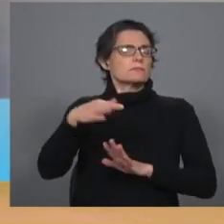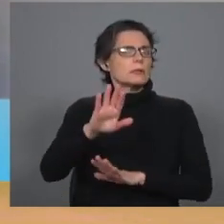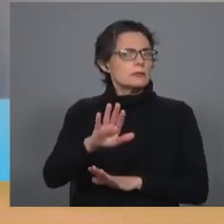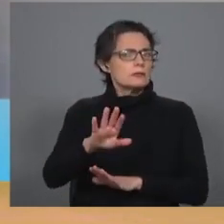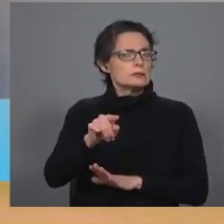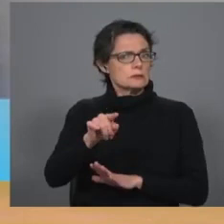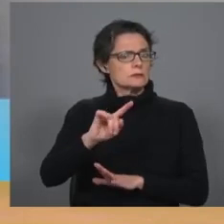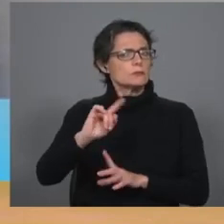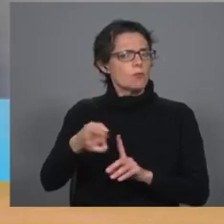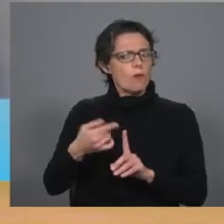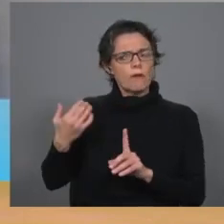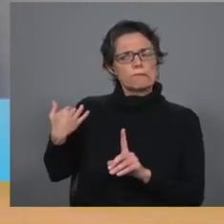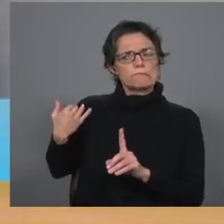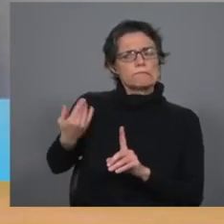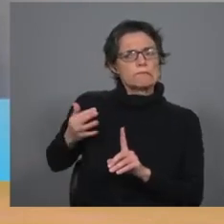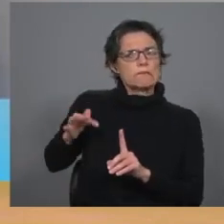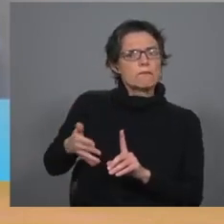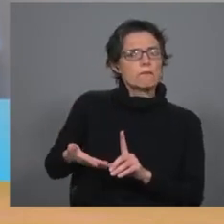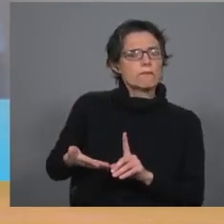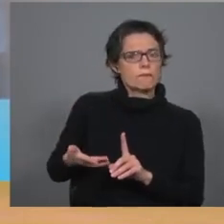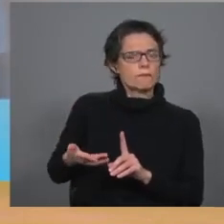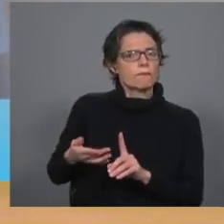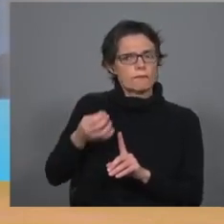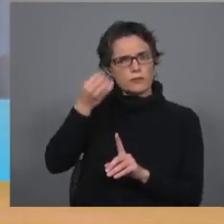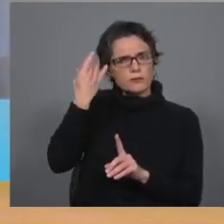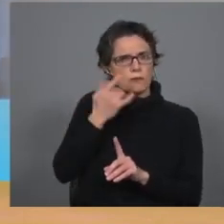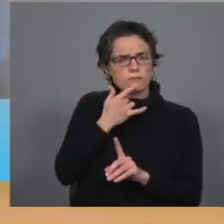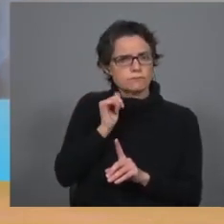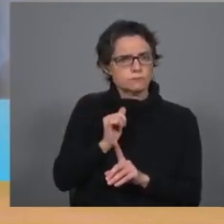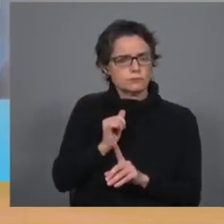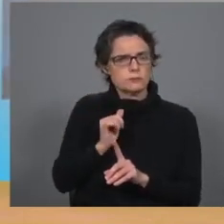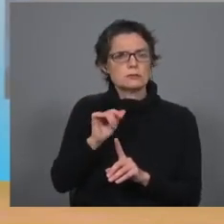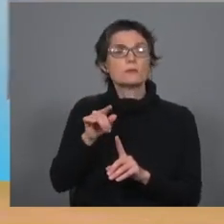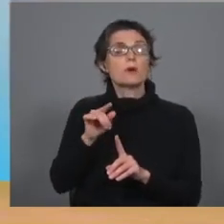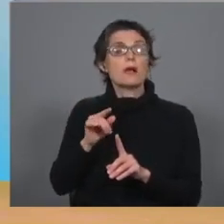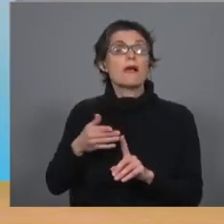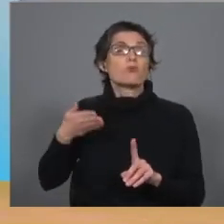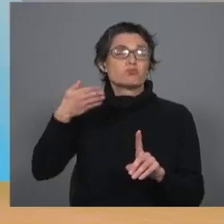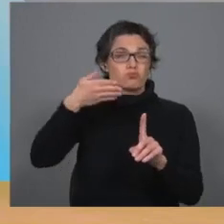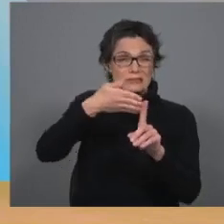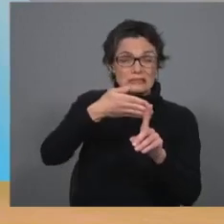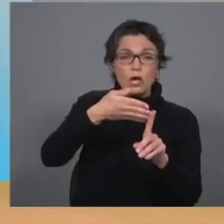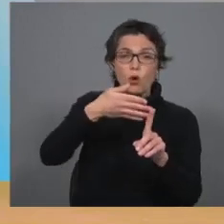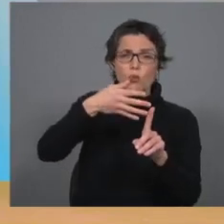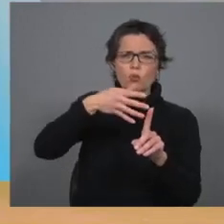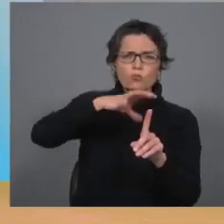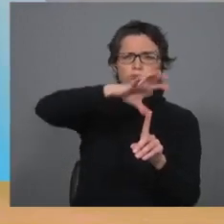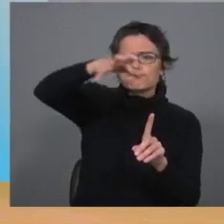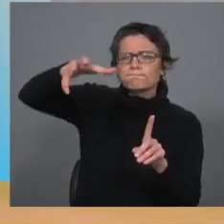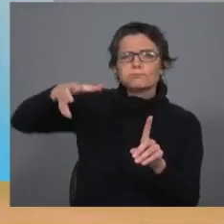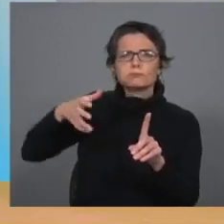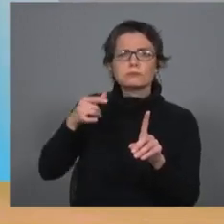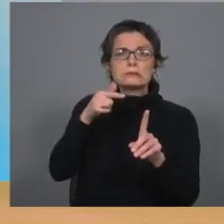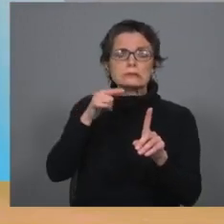que termina. E no que toca à presença dos missionários no mundo, ele foi marcado por... Foi um ano